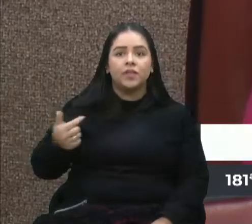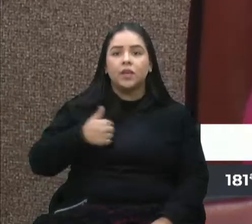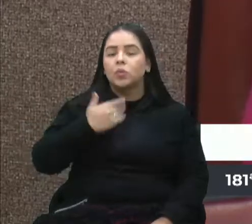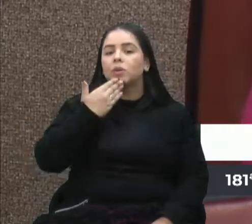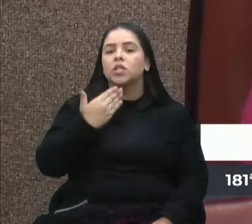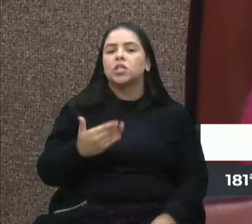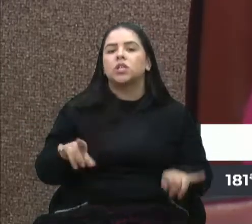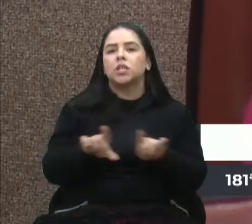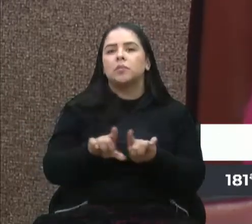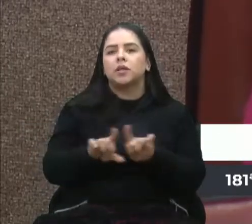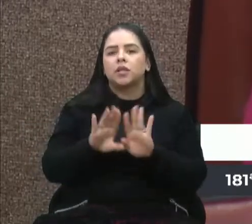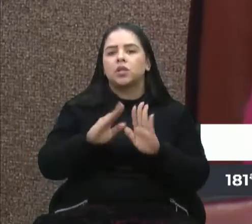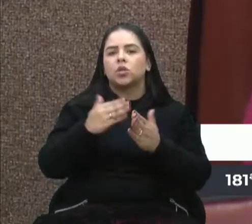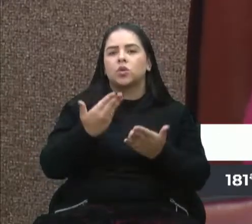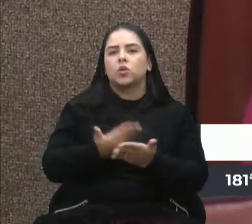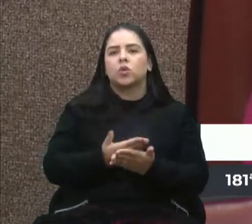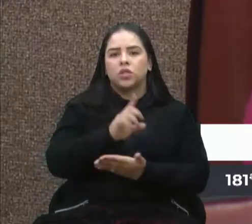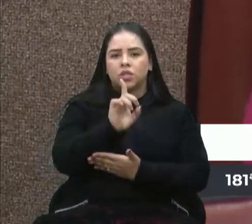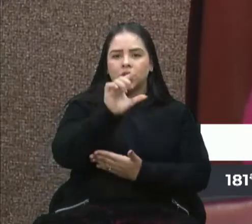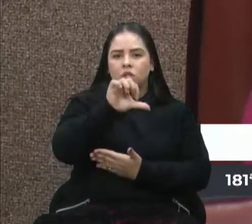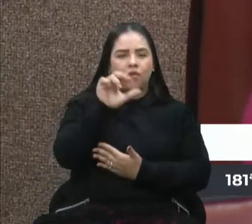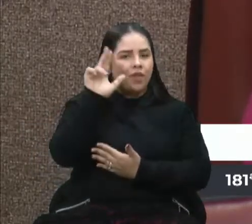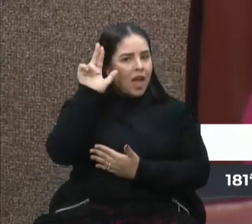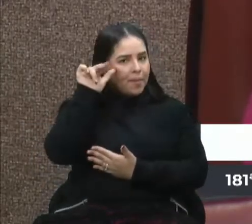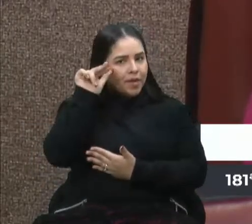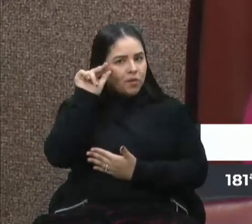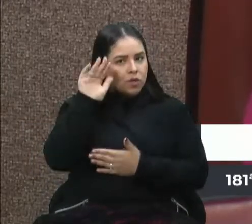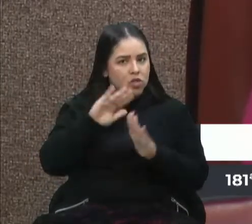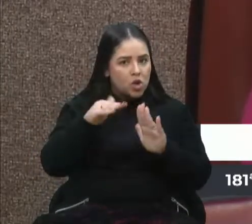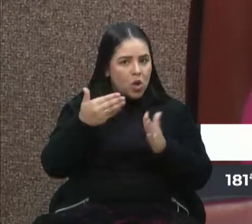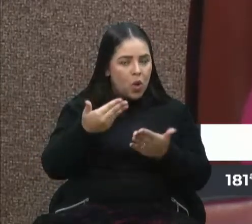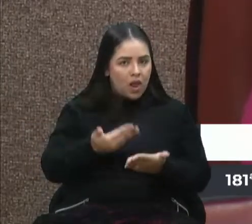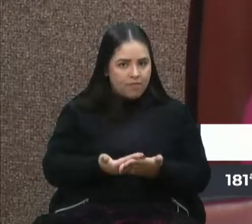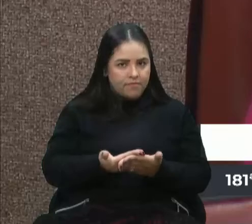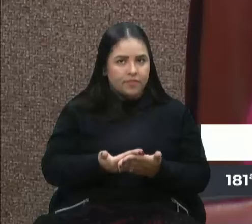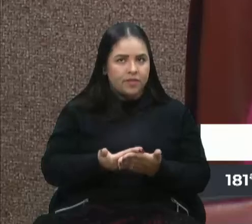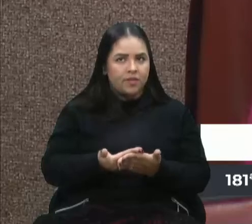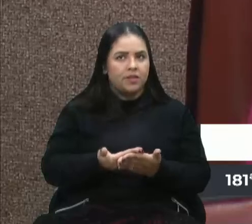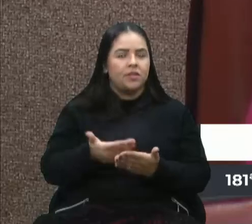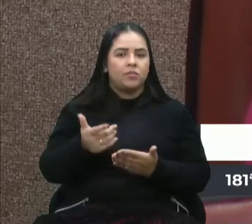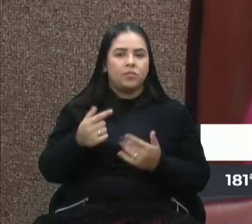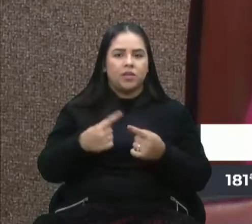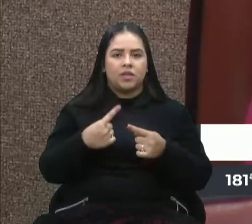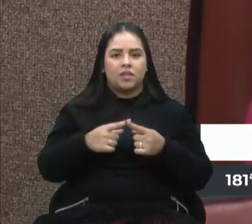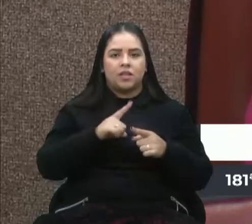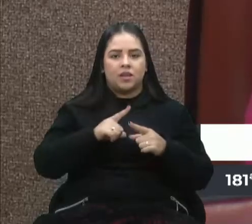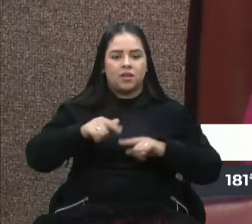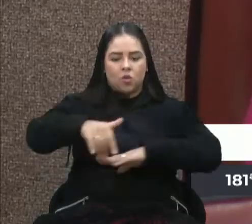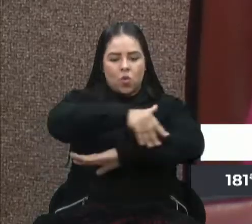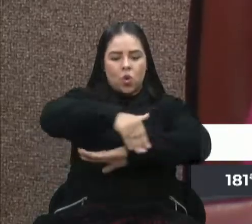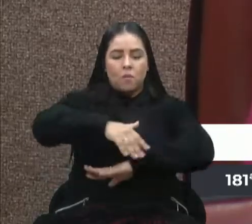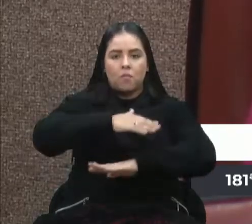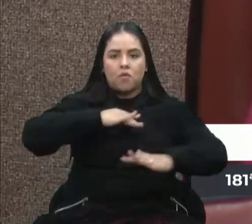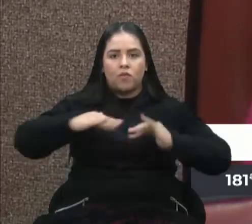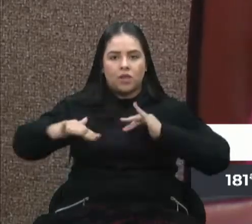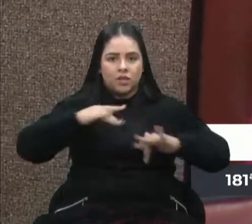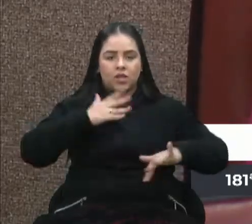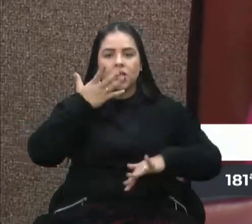era da escola 19 de abril. É uma avenida muito movimentada, as crianças